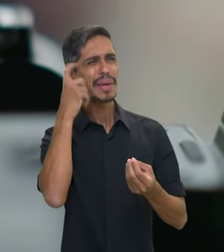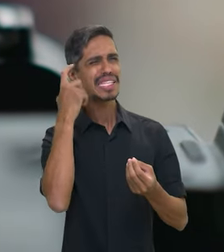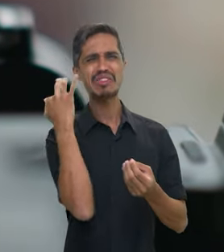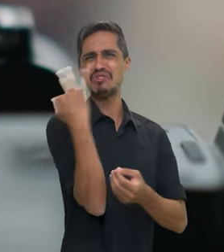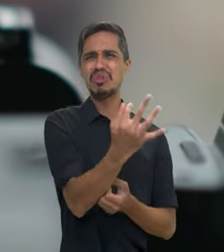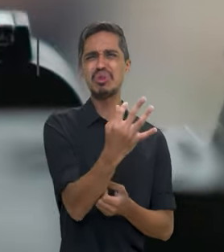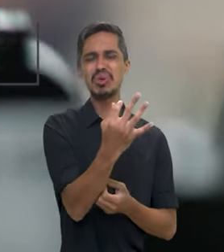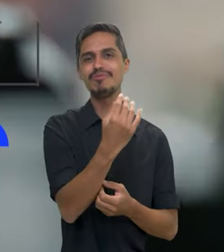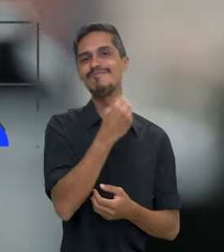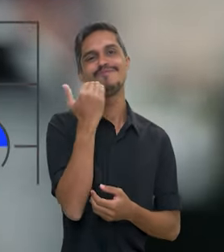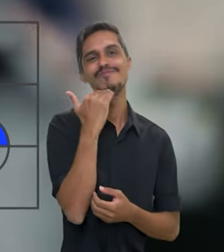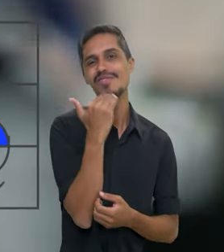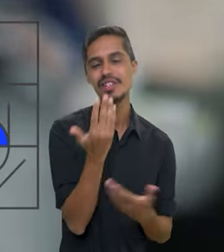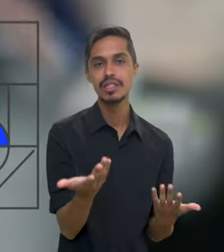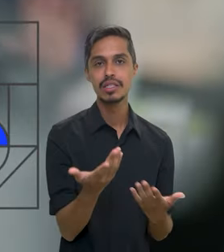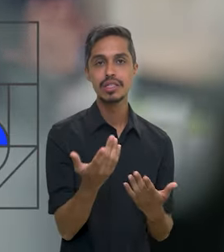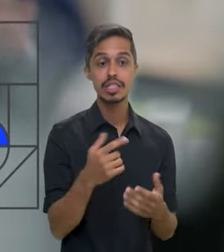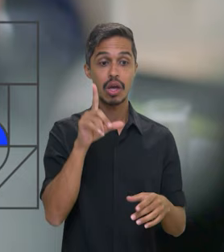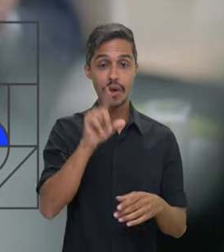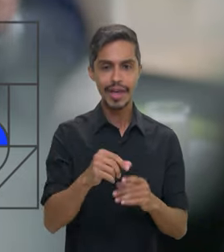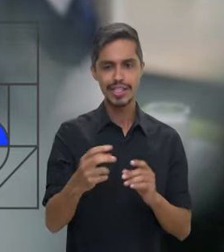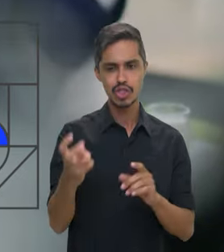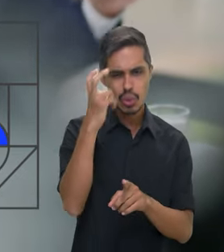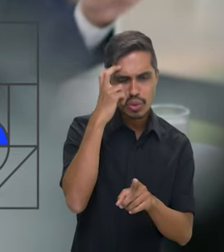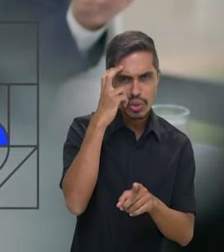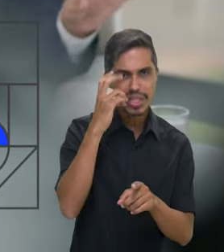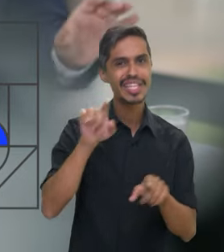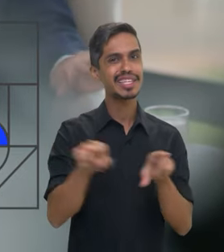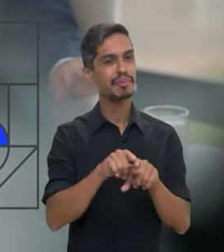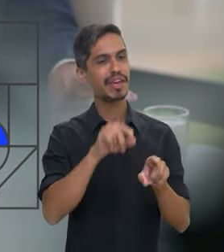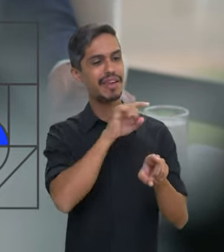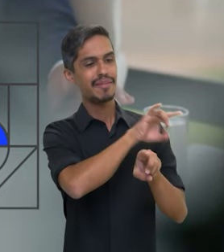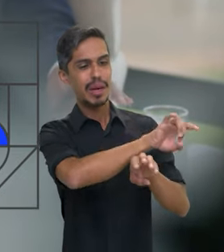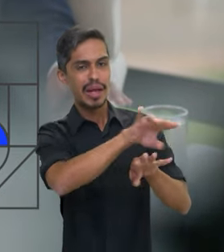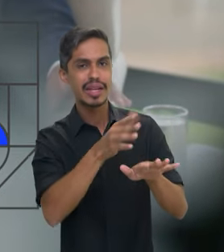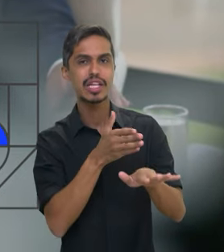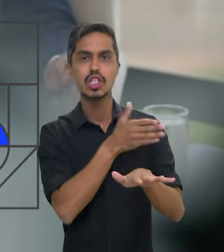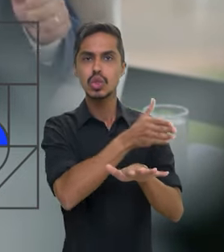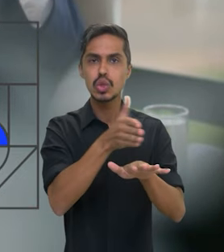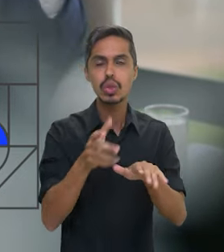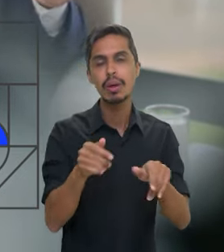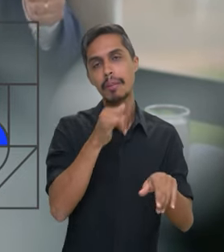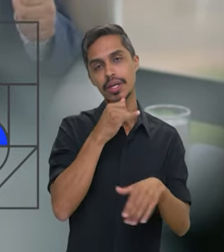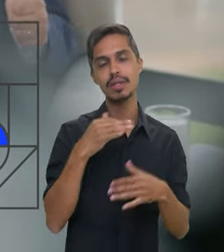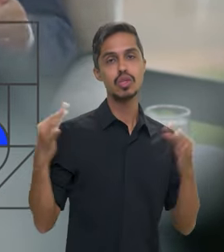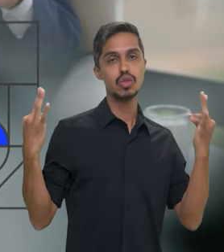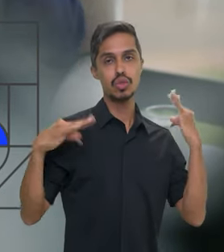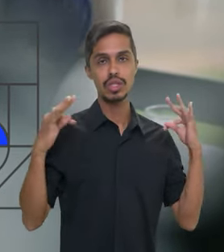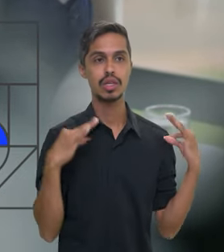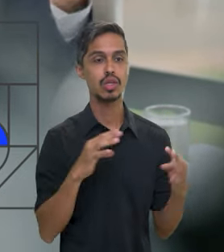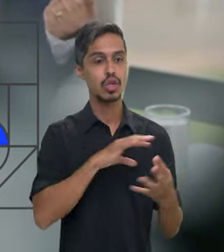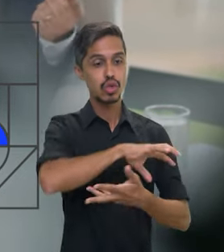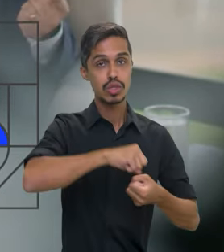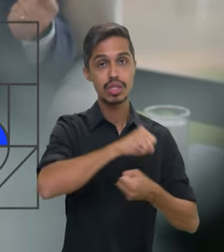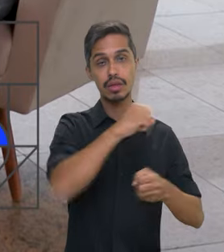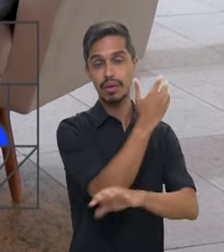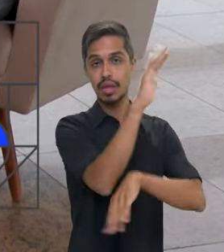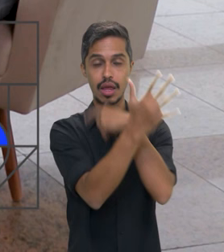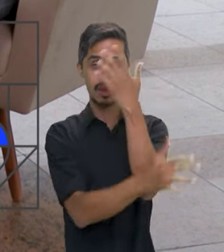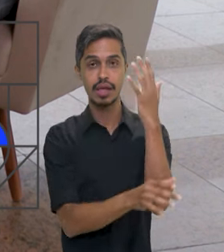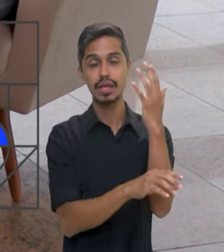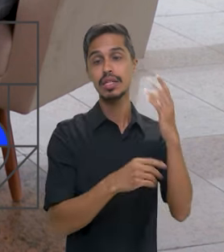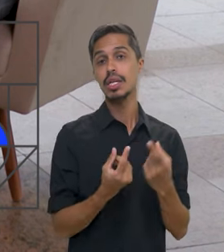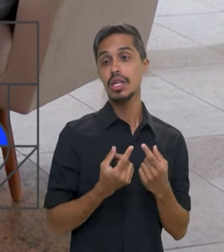pensar as suas ações para o futuro, para o seu próprio bem-estar. Então, o patrimônio é uma ferramenta não só de cultura, tem a ver também com outras variáveis de turismo, sustentabilidade ambiental,